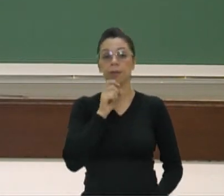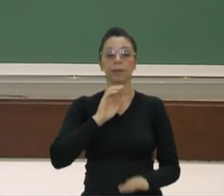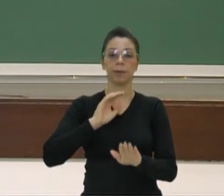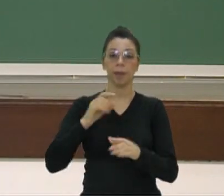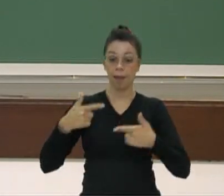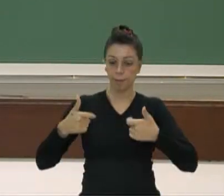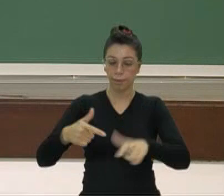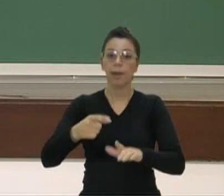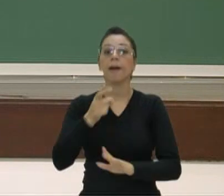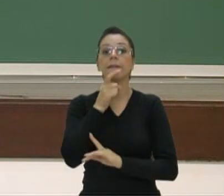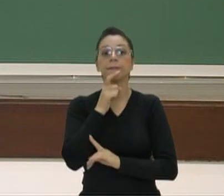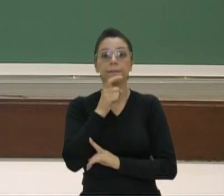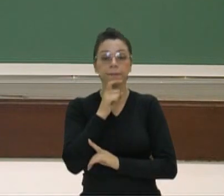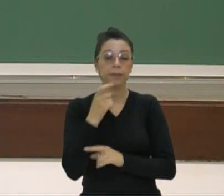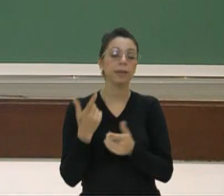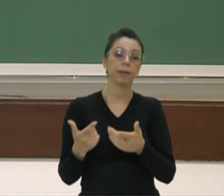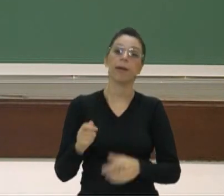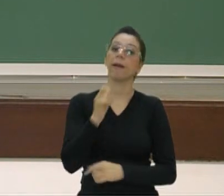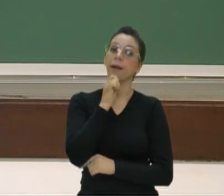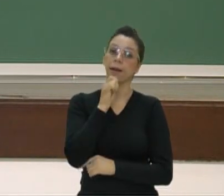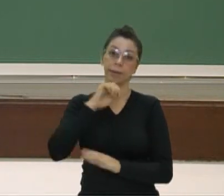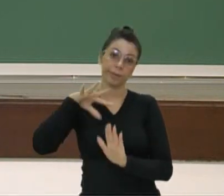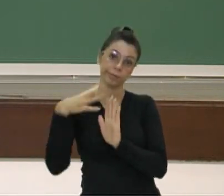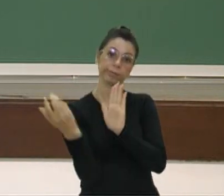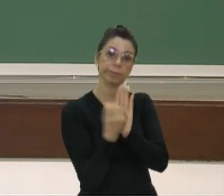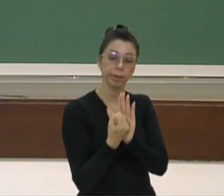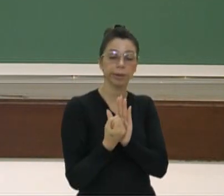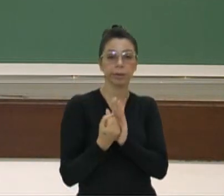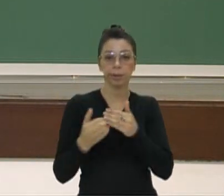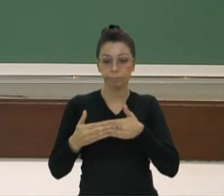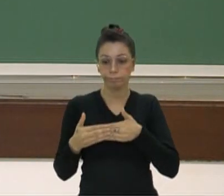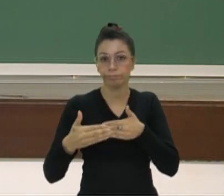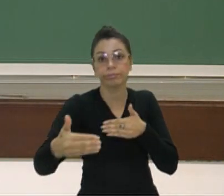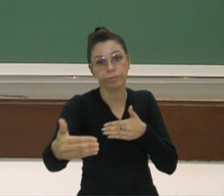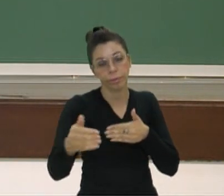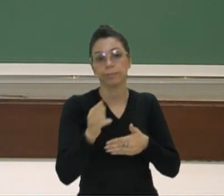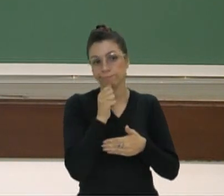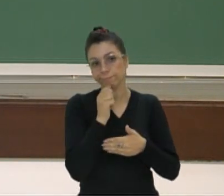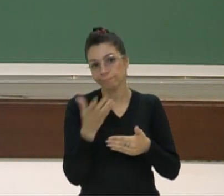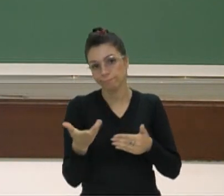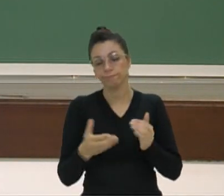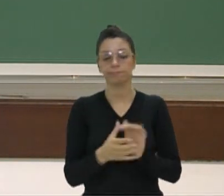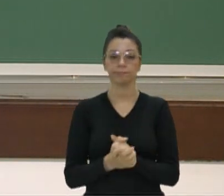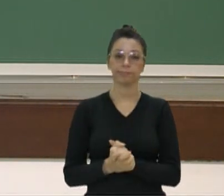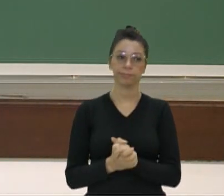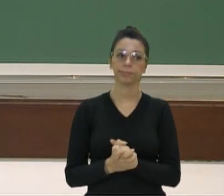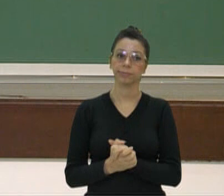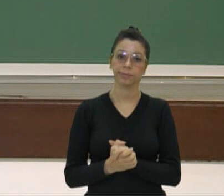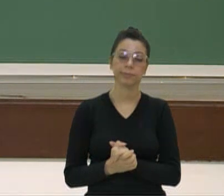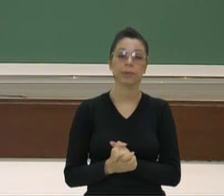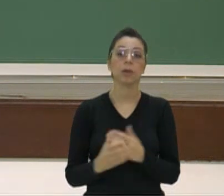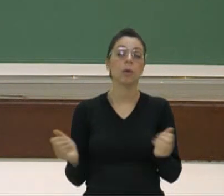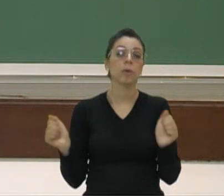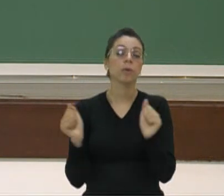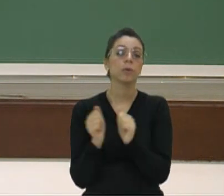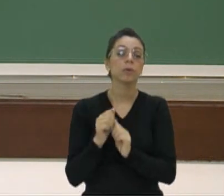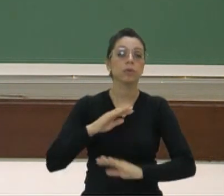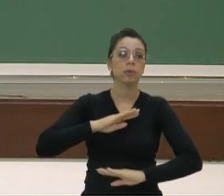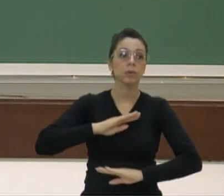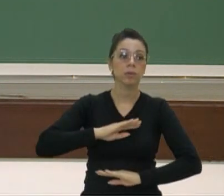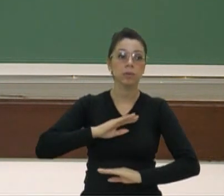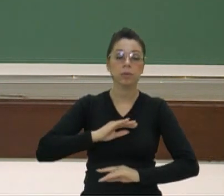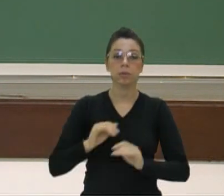está deixando suas marcas até os nossos dias. Outra situação que vem junto com a Guerra Fria